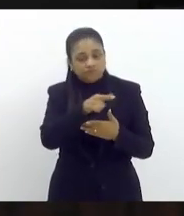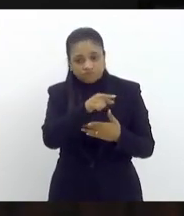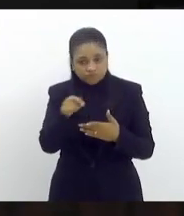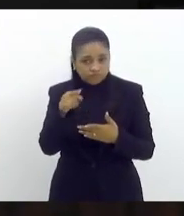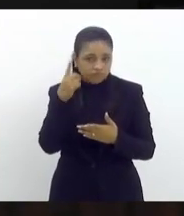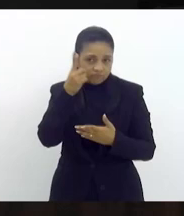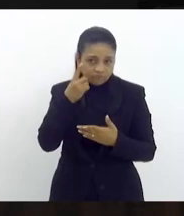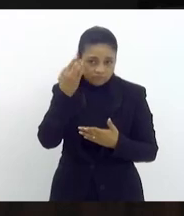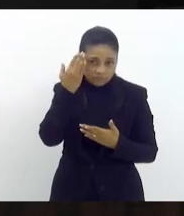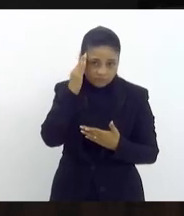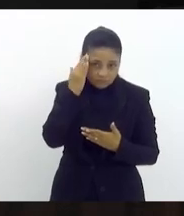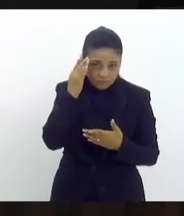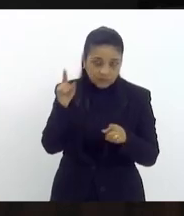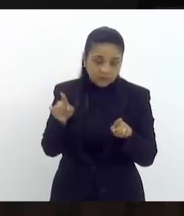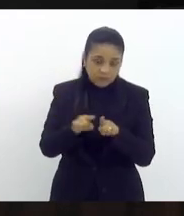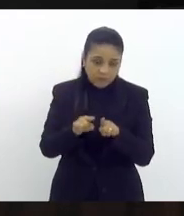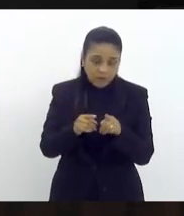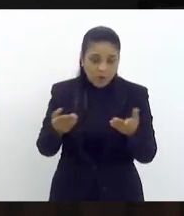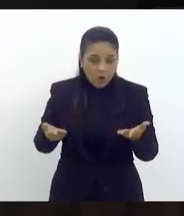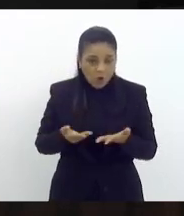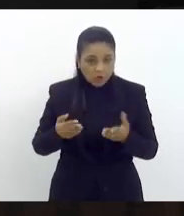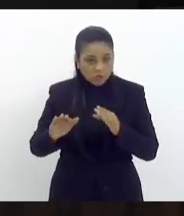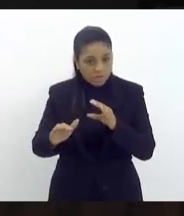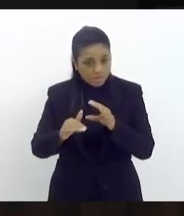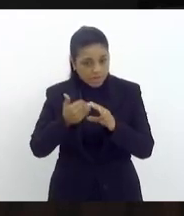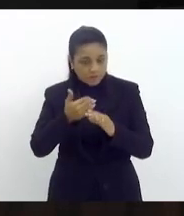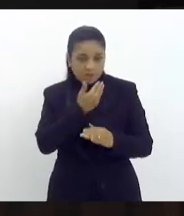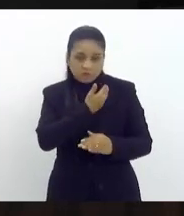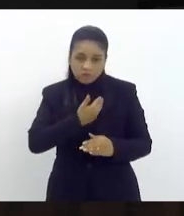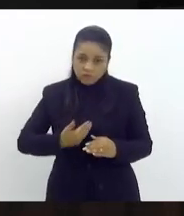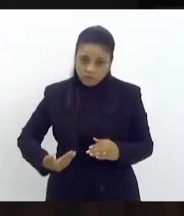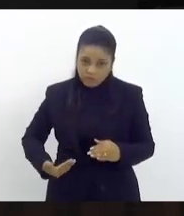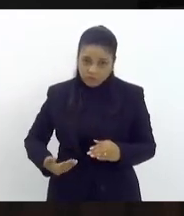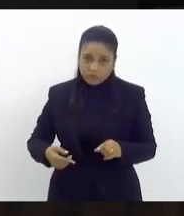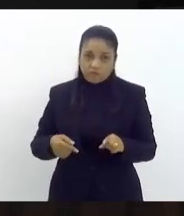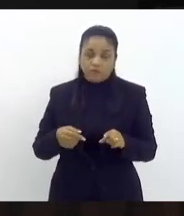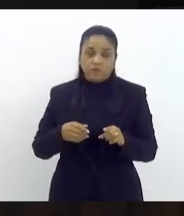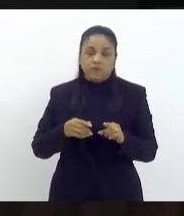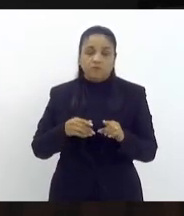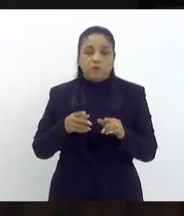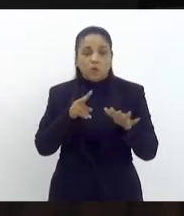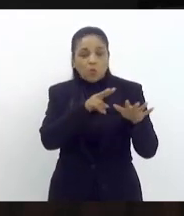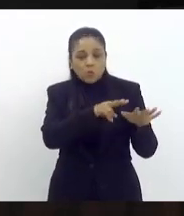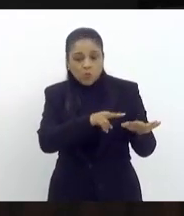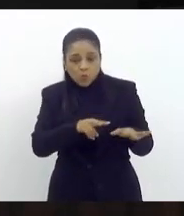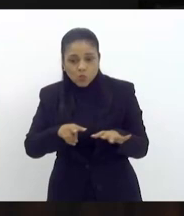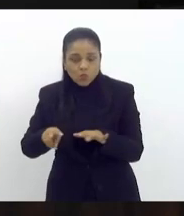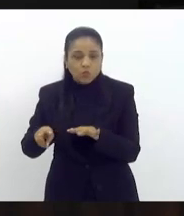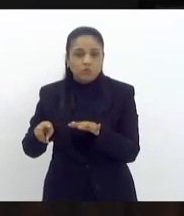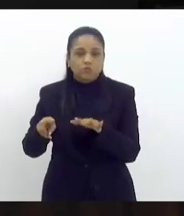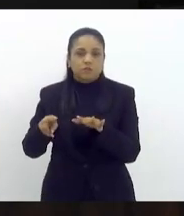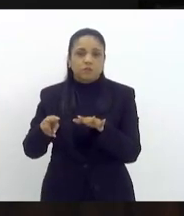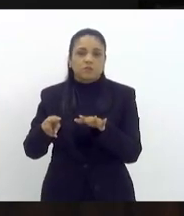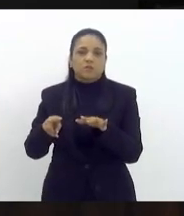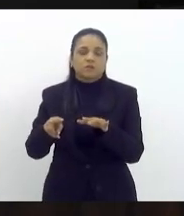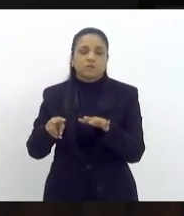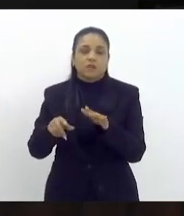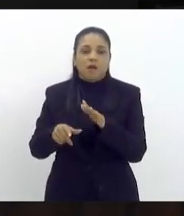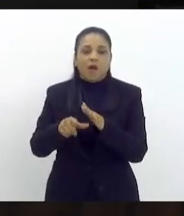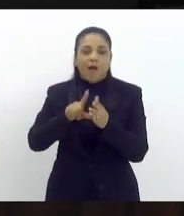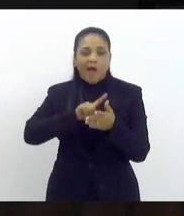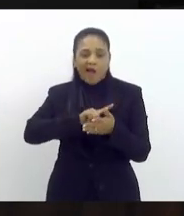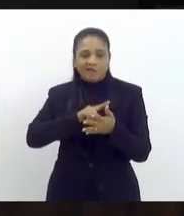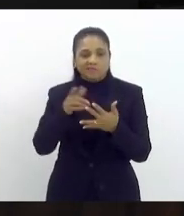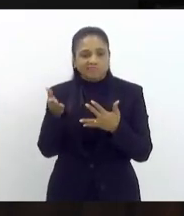porque chegou hoje também na casa algumas mensagens do governo então enfim como é a nossa última semana antes do recesso